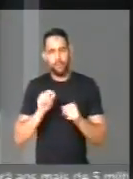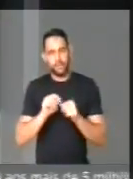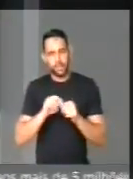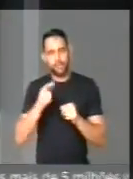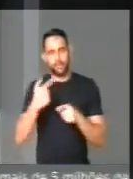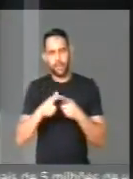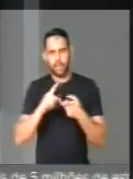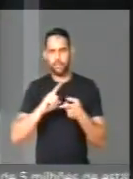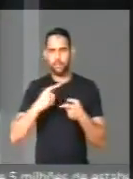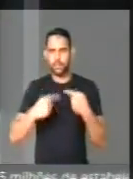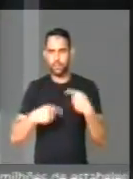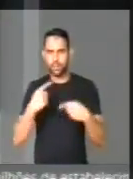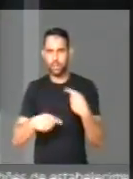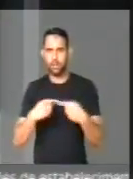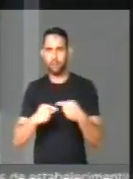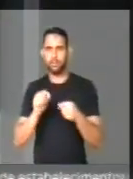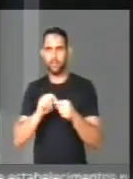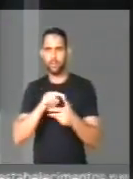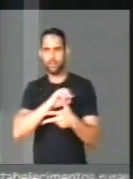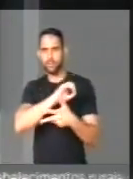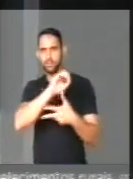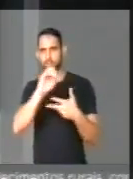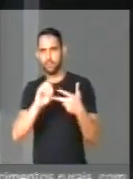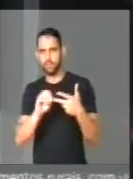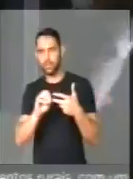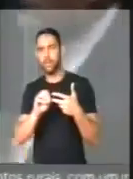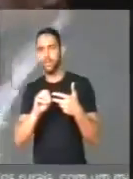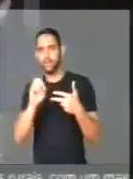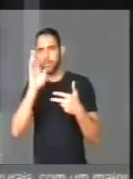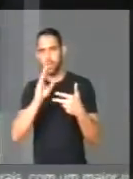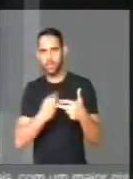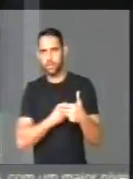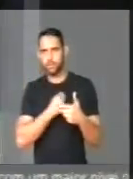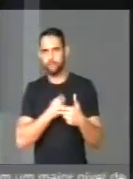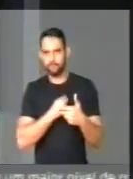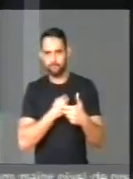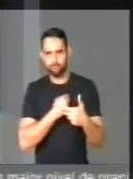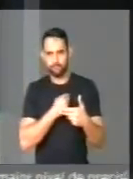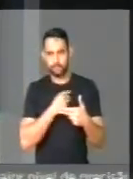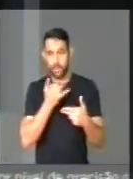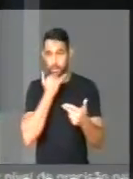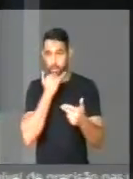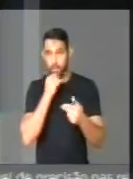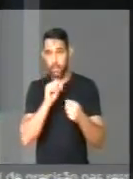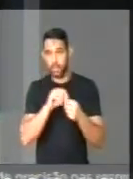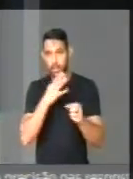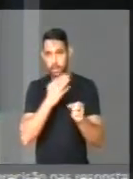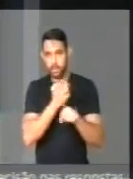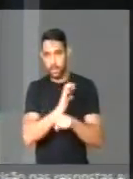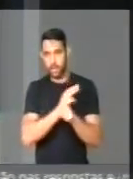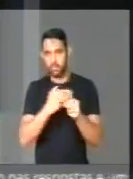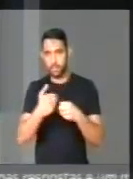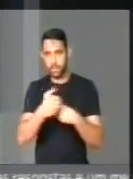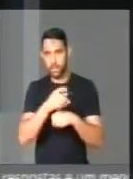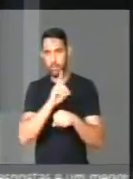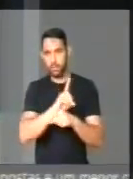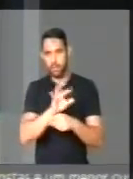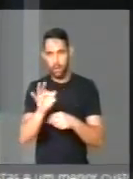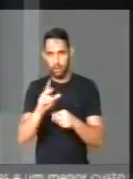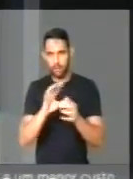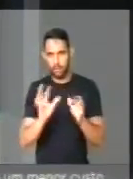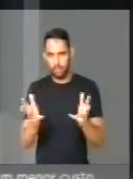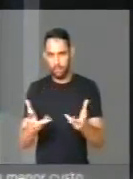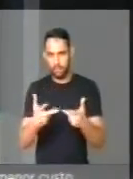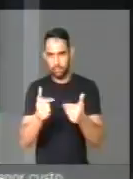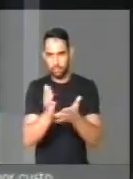equilíbrio financeiro entre os três entes federados do Brasil é fundamental para que a gente reorganize o setor público e dê uma